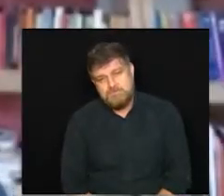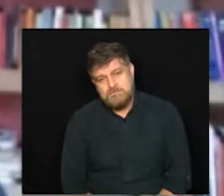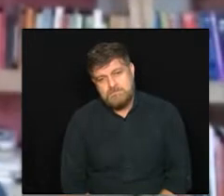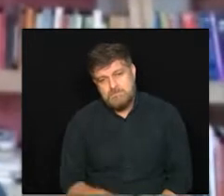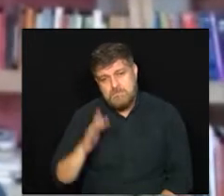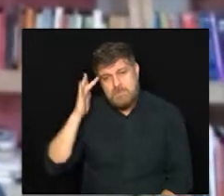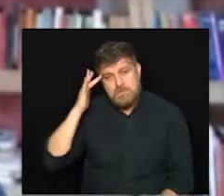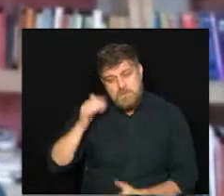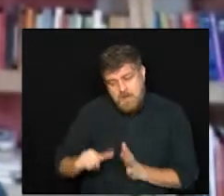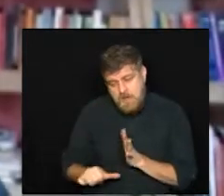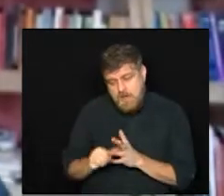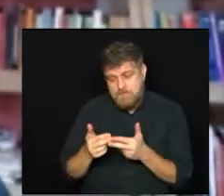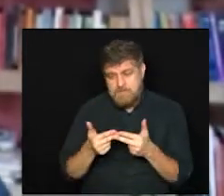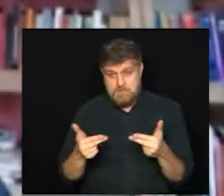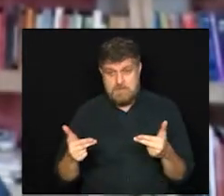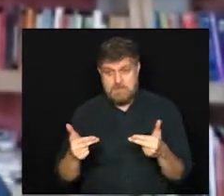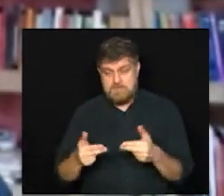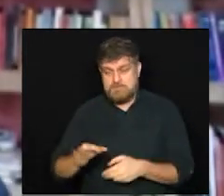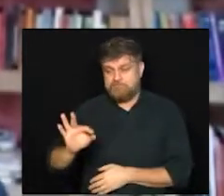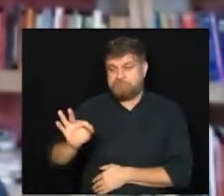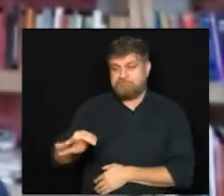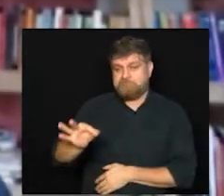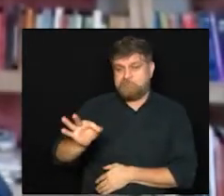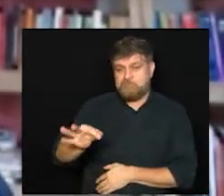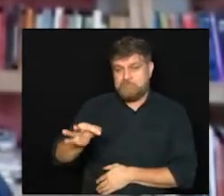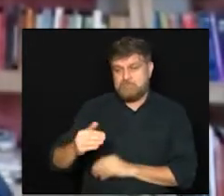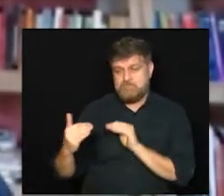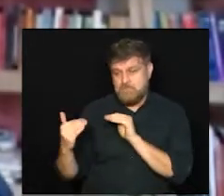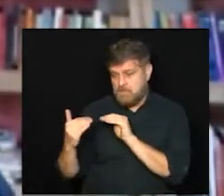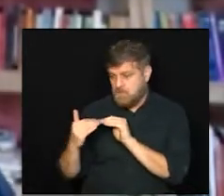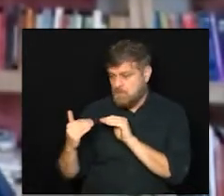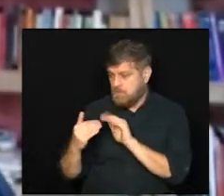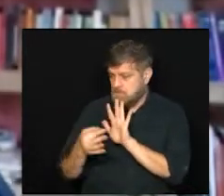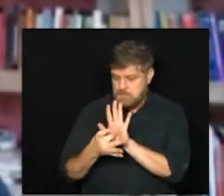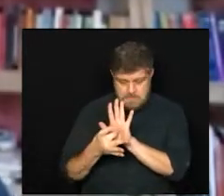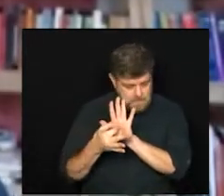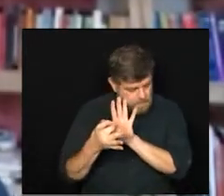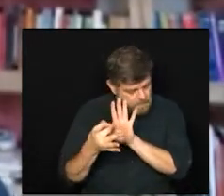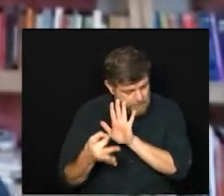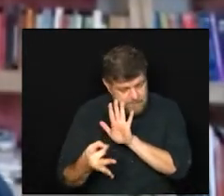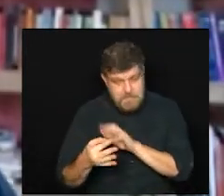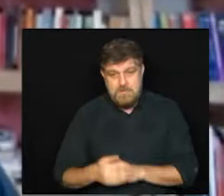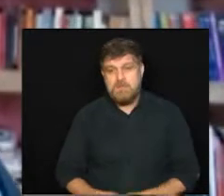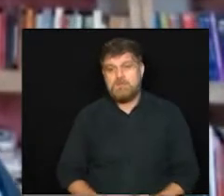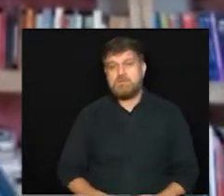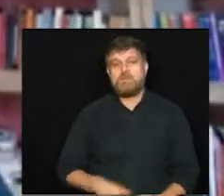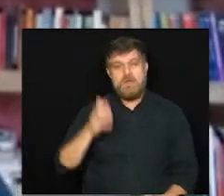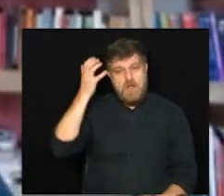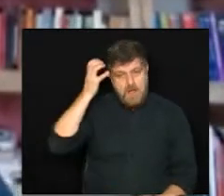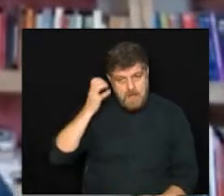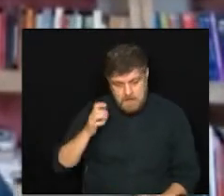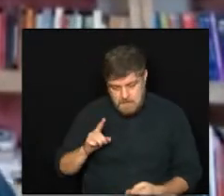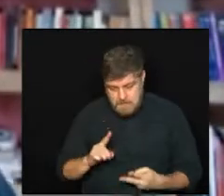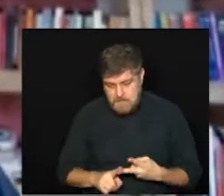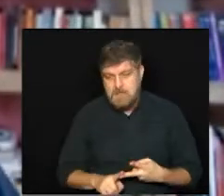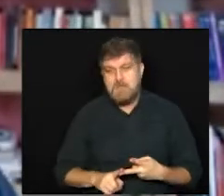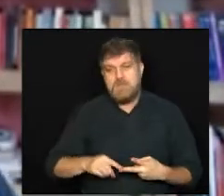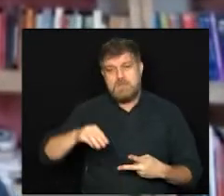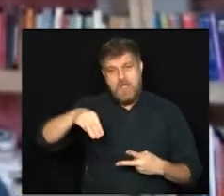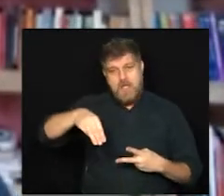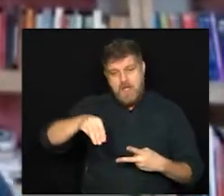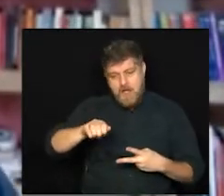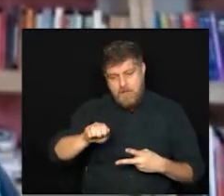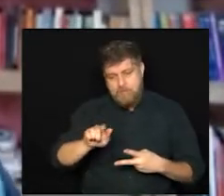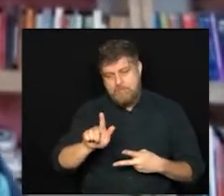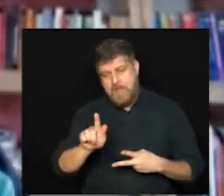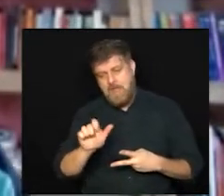Acho que a primeira coisa é exatamente, concordo com essa sugestão que foi dada, que foi falada pela Guida, que foi falada pela Magali, da